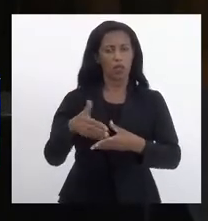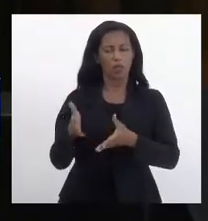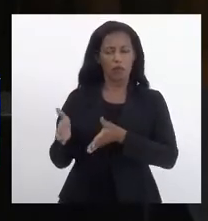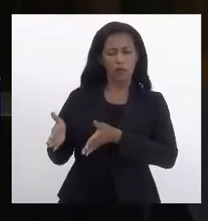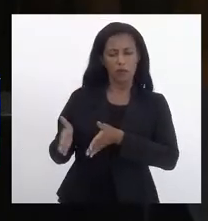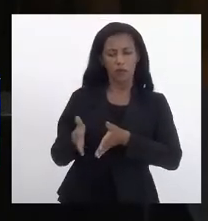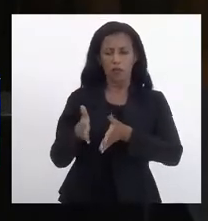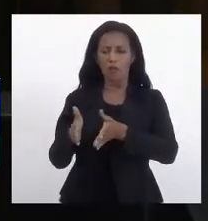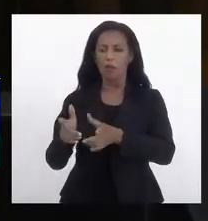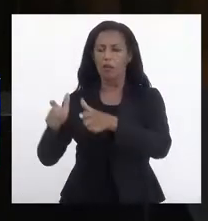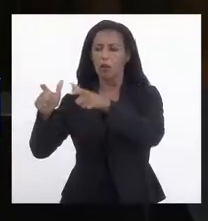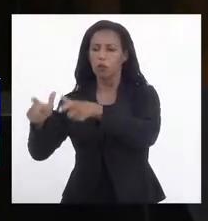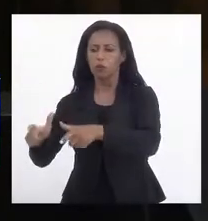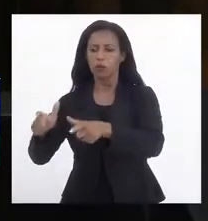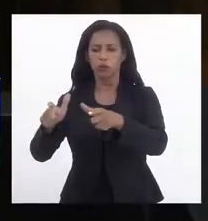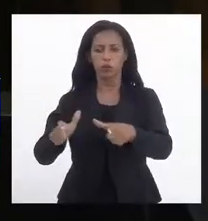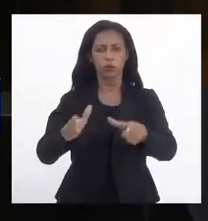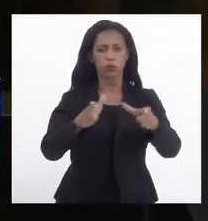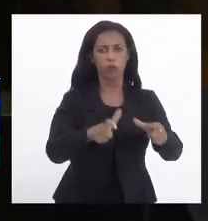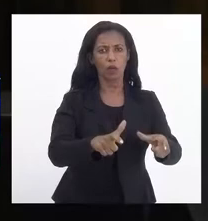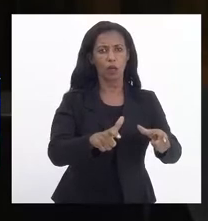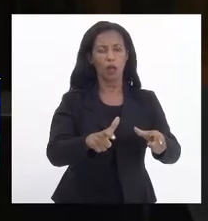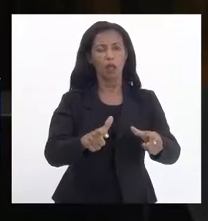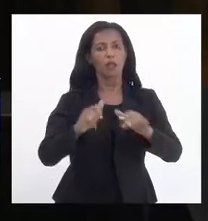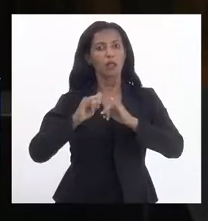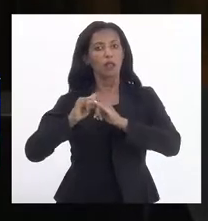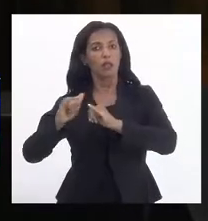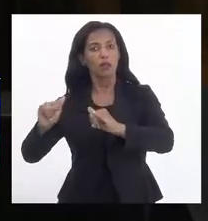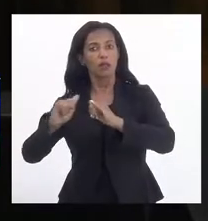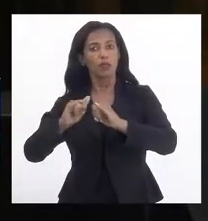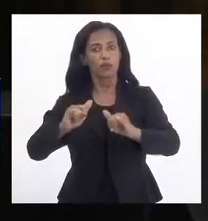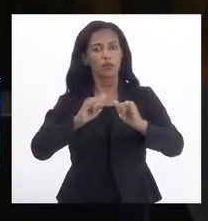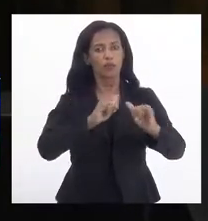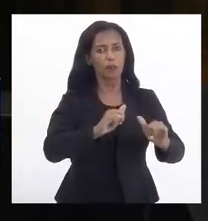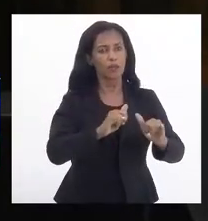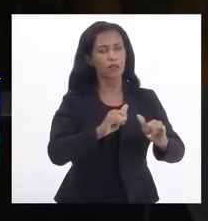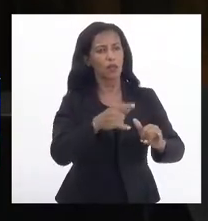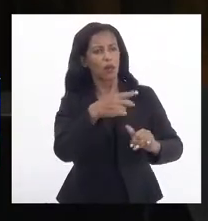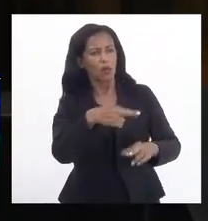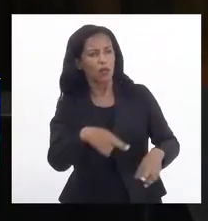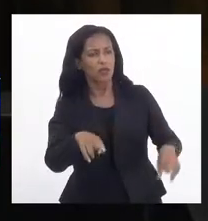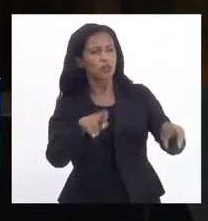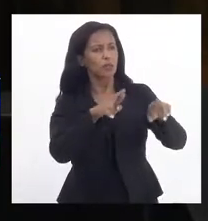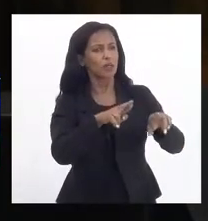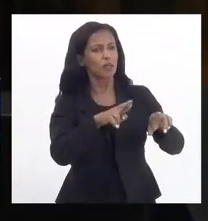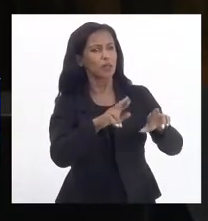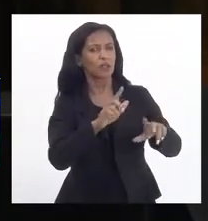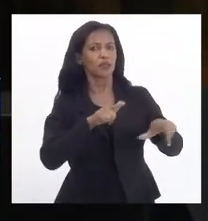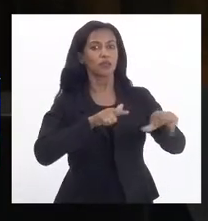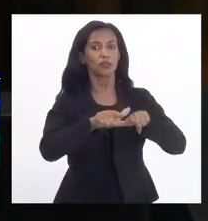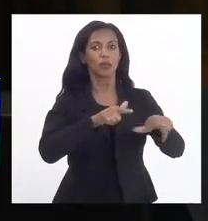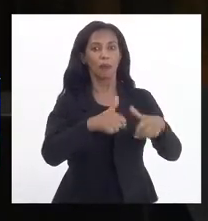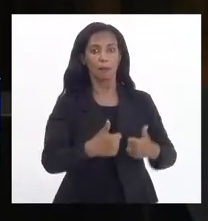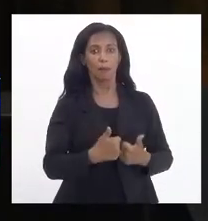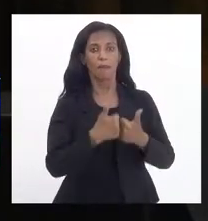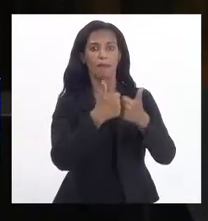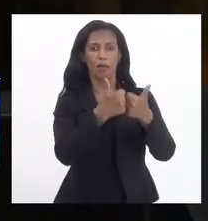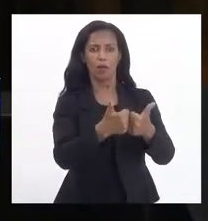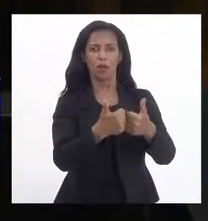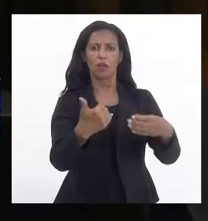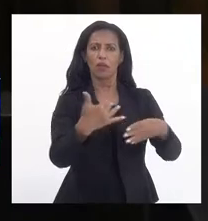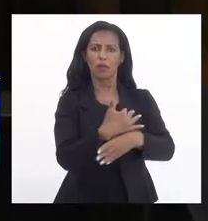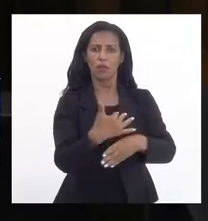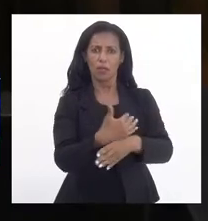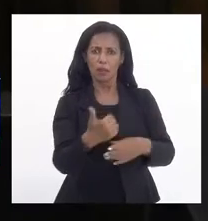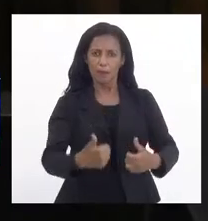vários locais levando para a população uma esperança de um trabalho melhor e de ter uma cidade